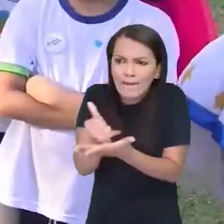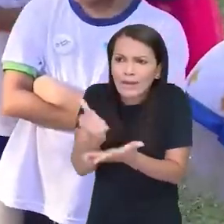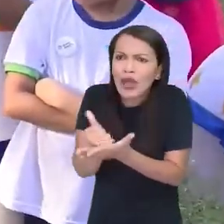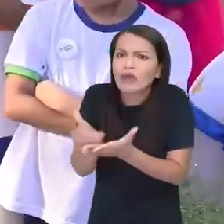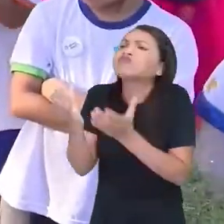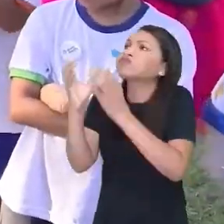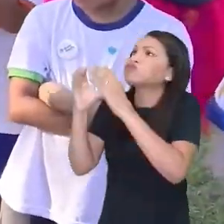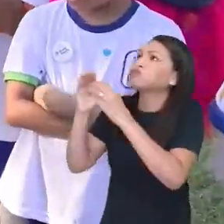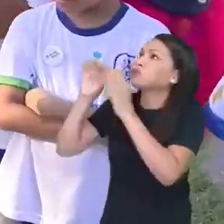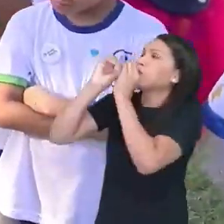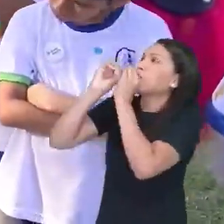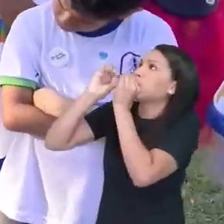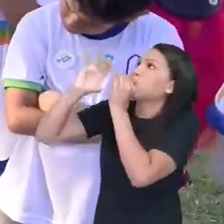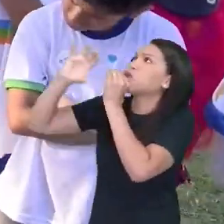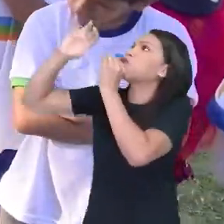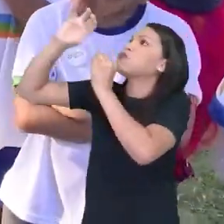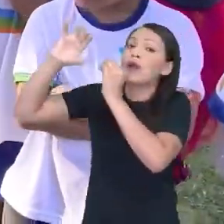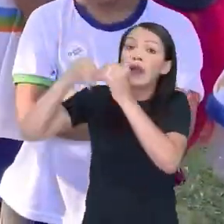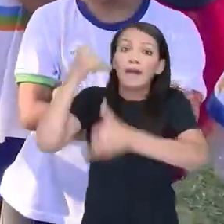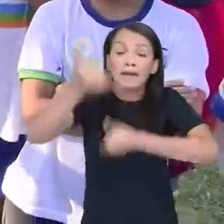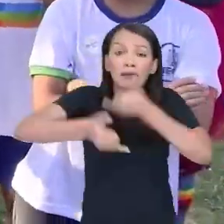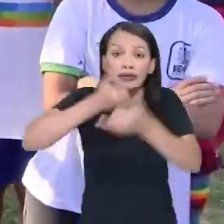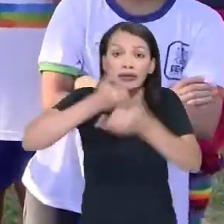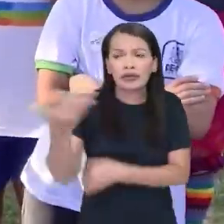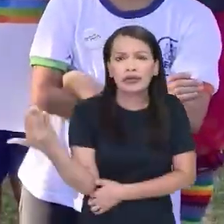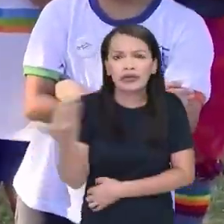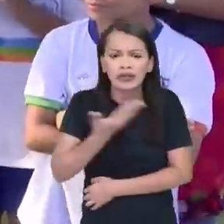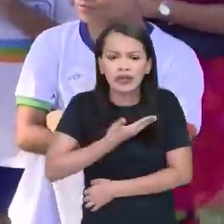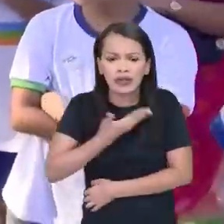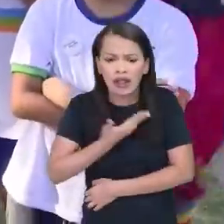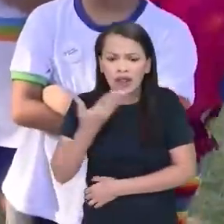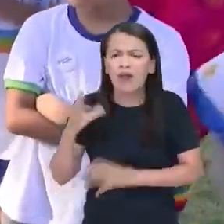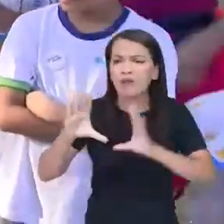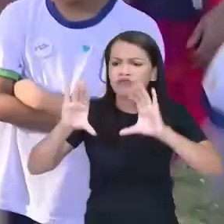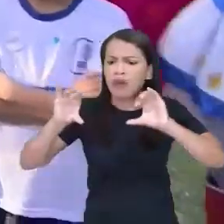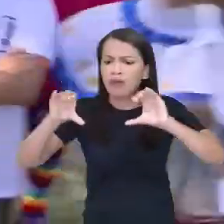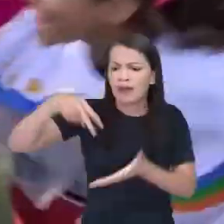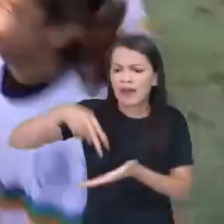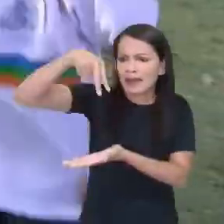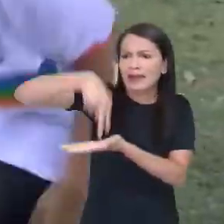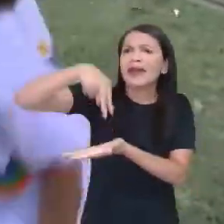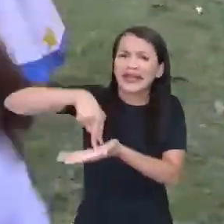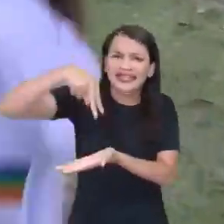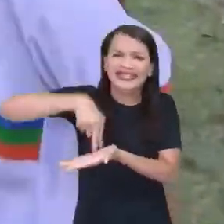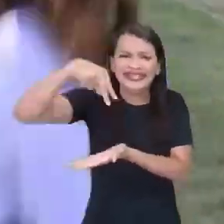brincar com muitos amigos dá pulo no cachorro